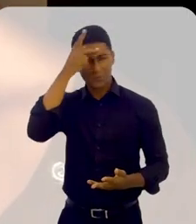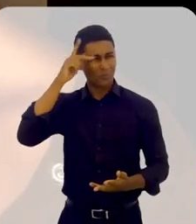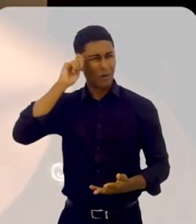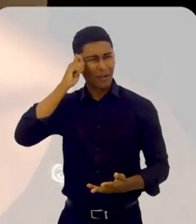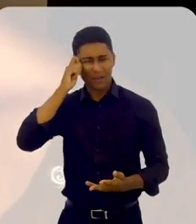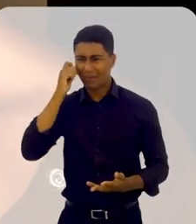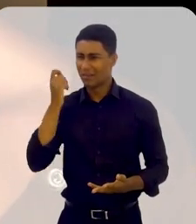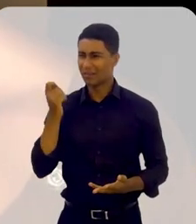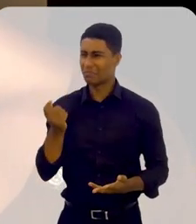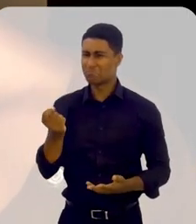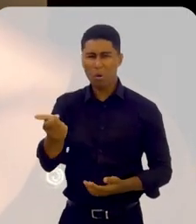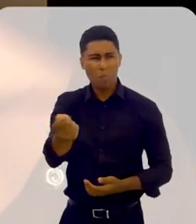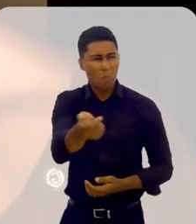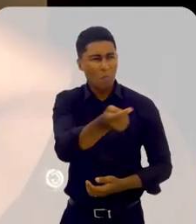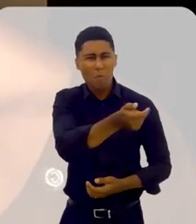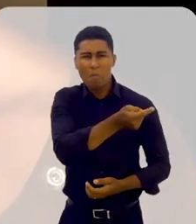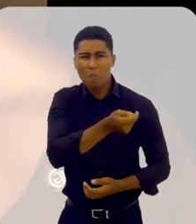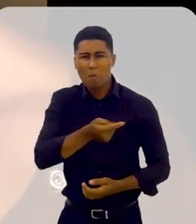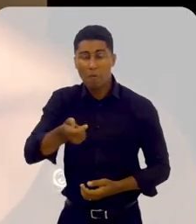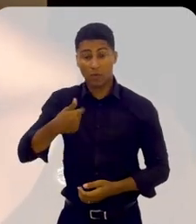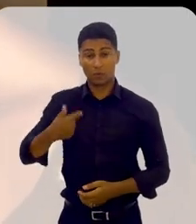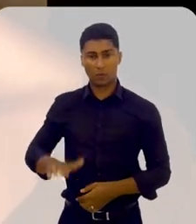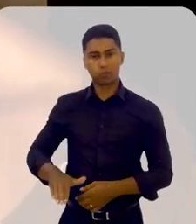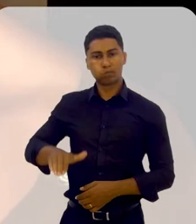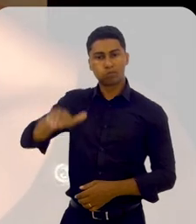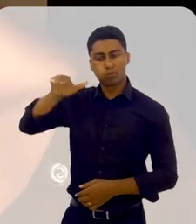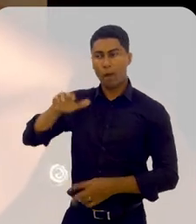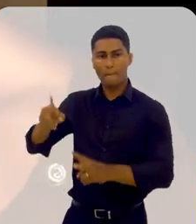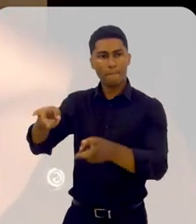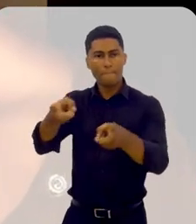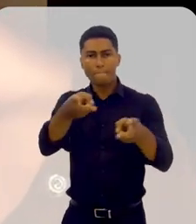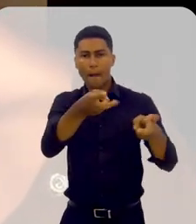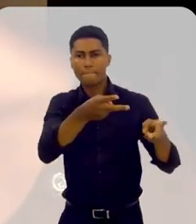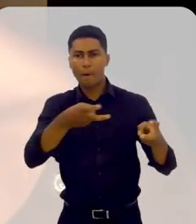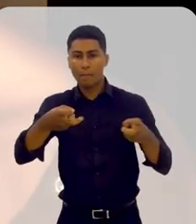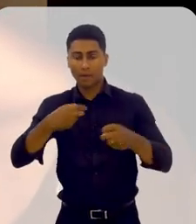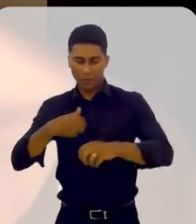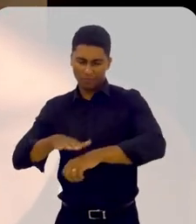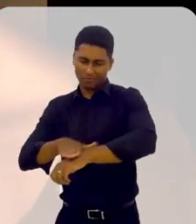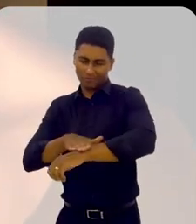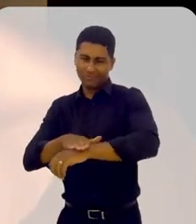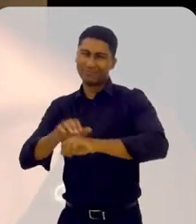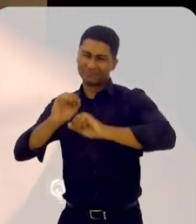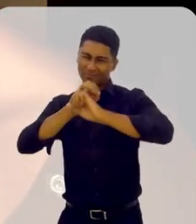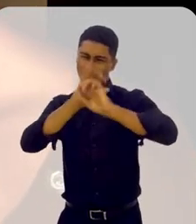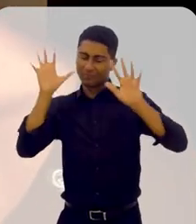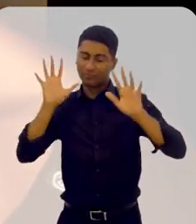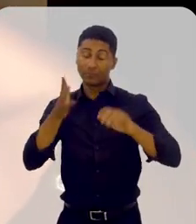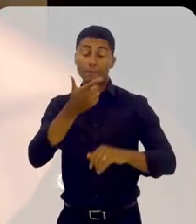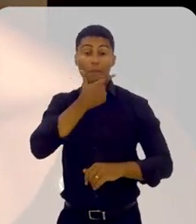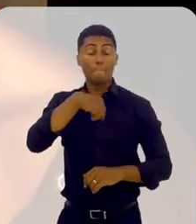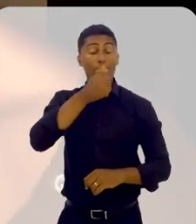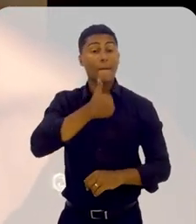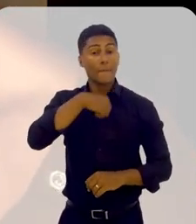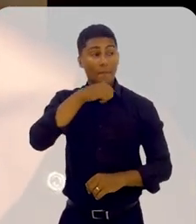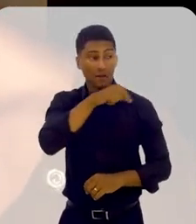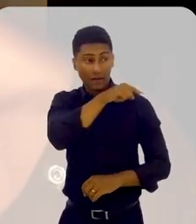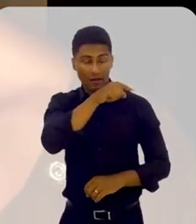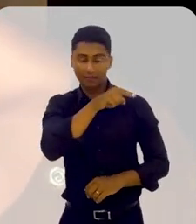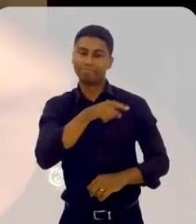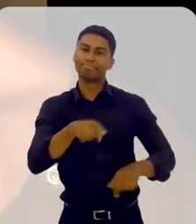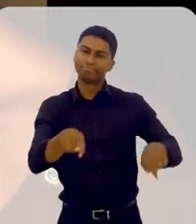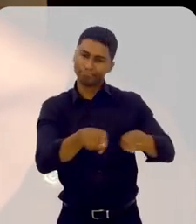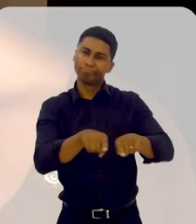Eu cresci com uma consciência racial muito forte, né? Apesar de eu ter pele clara, eu sou filho de pais claros. Todo mundo pelo meu tom de